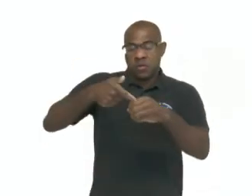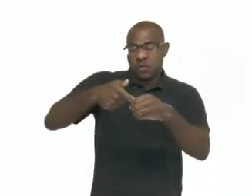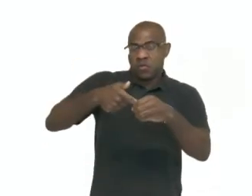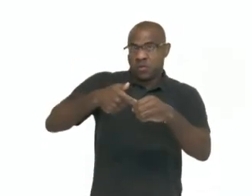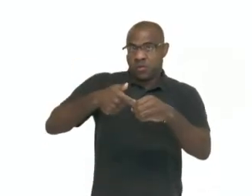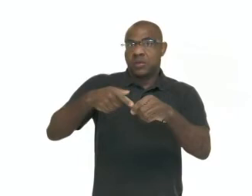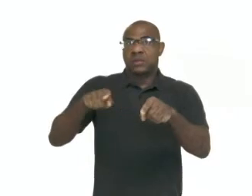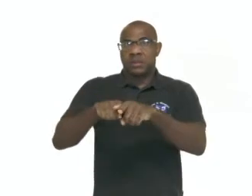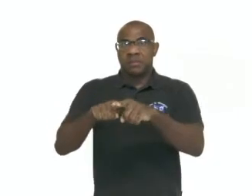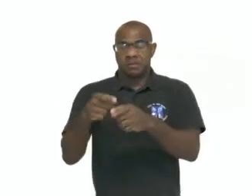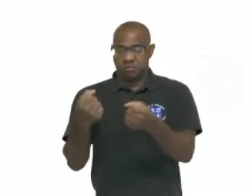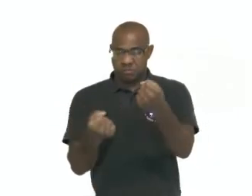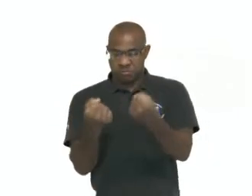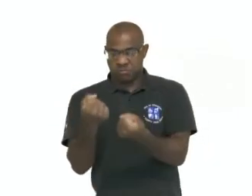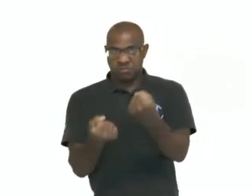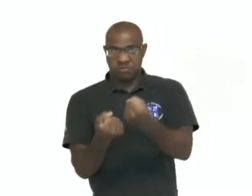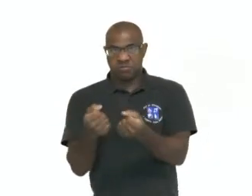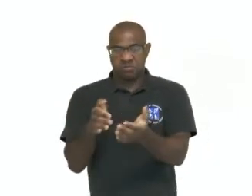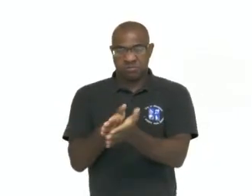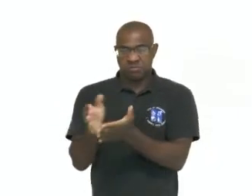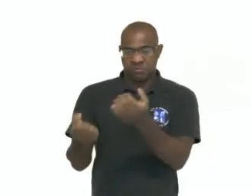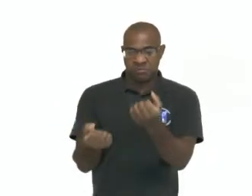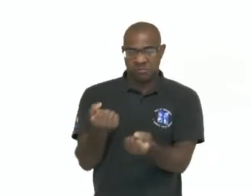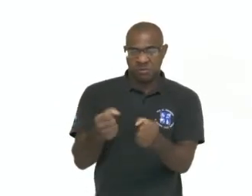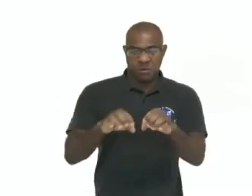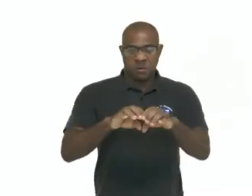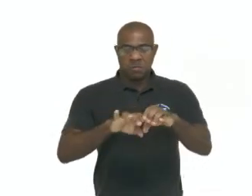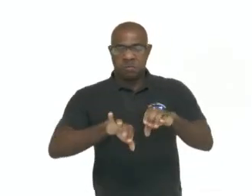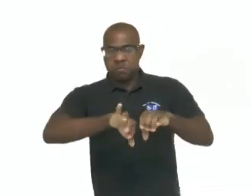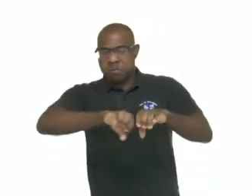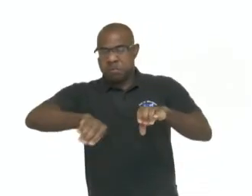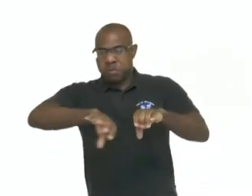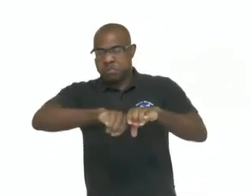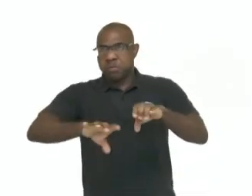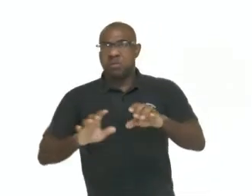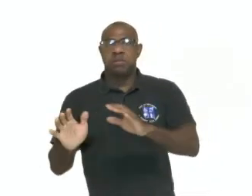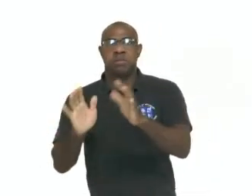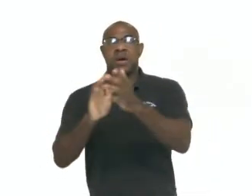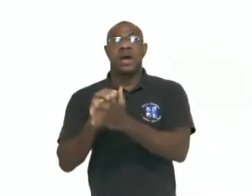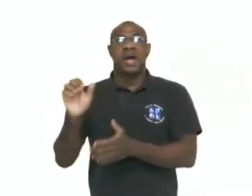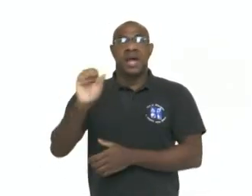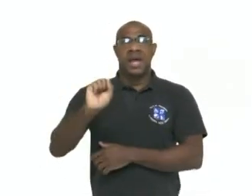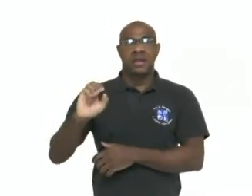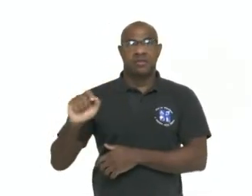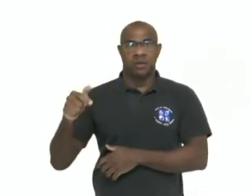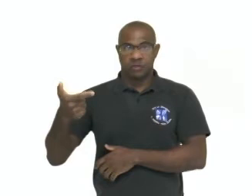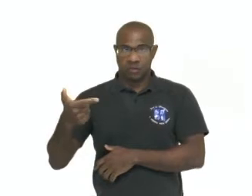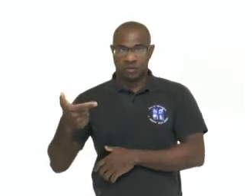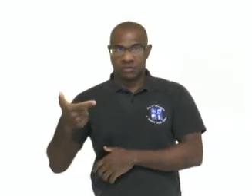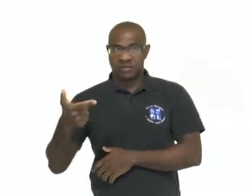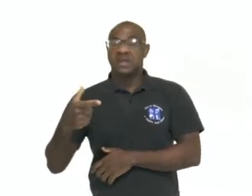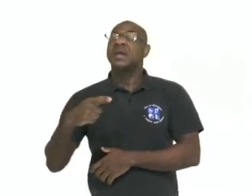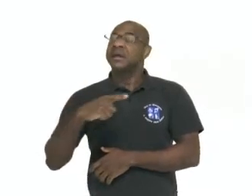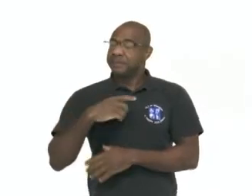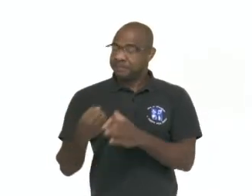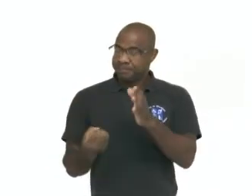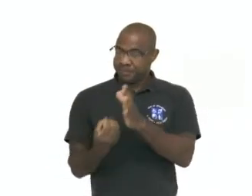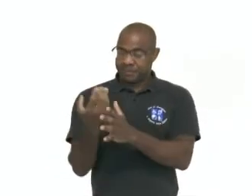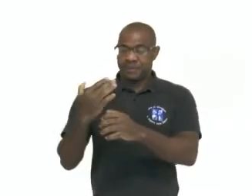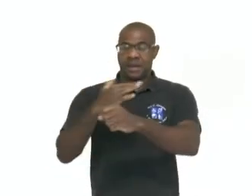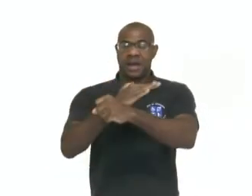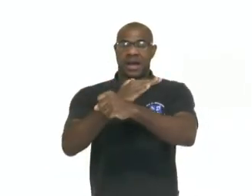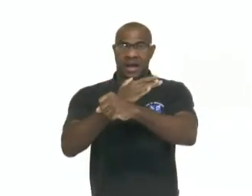veículos automotivos que estão desregulados. Sabendo-se que SO2, causador da chuva ácida, e o CO, causador